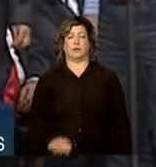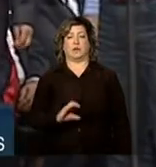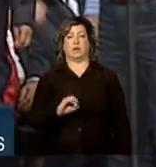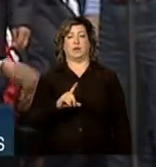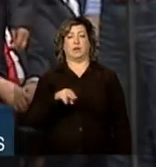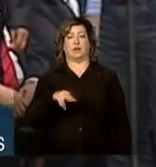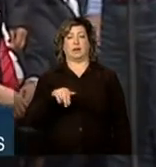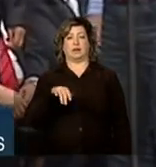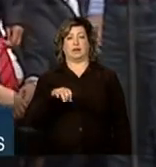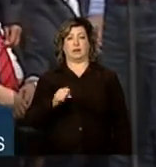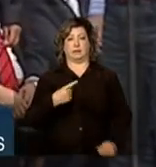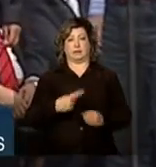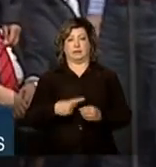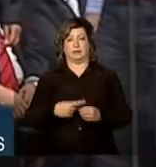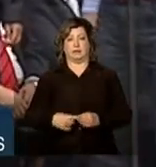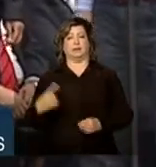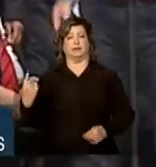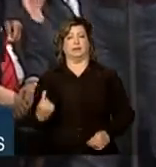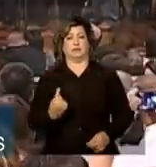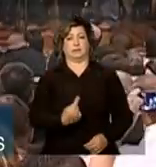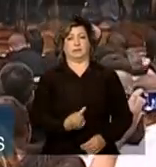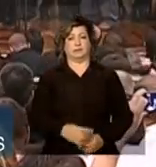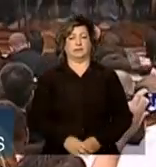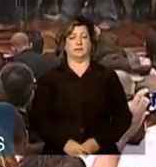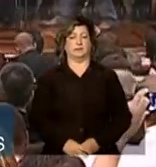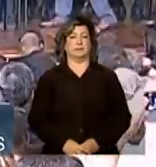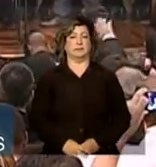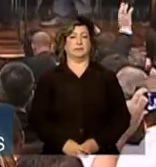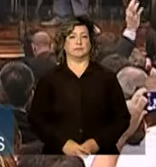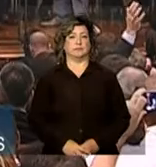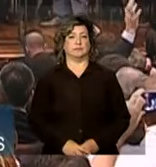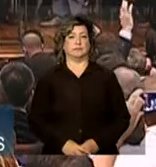Colinas, Irineu Horst.